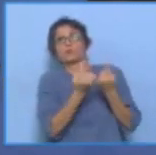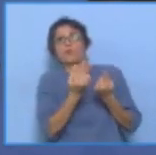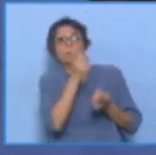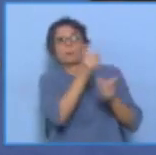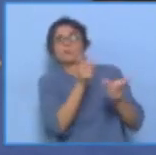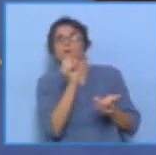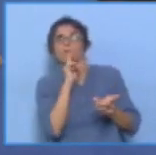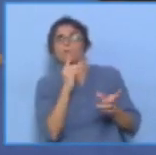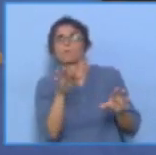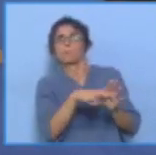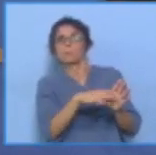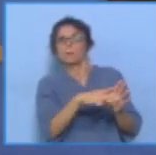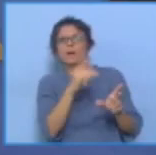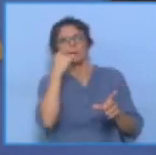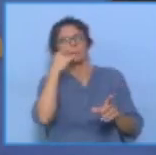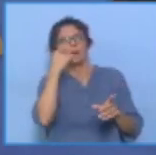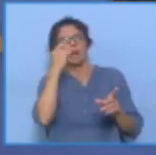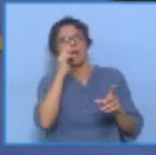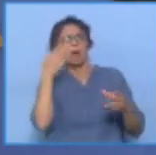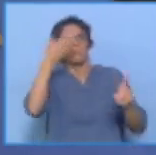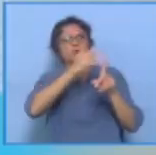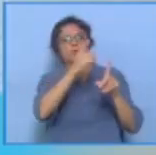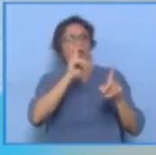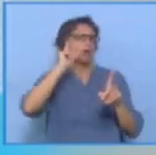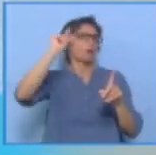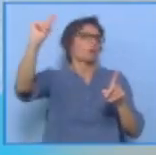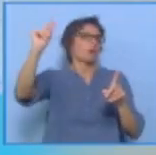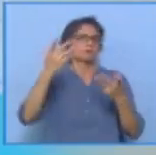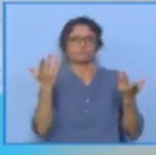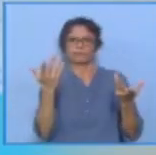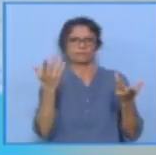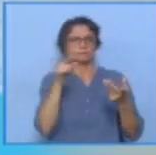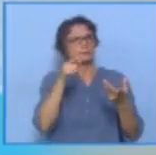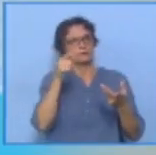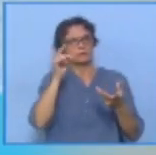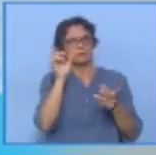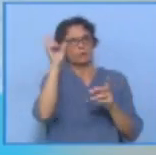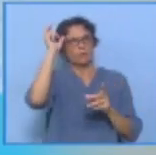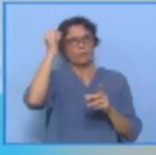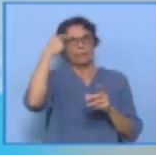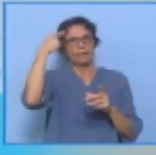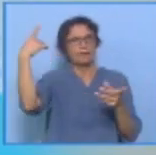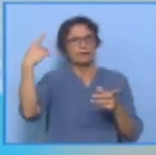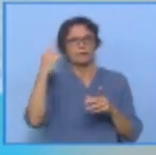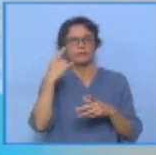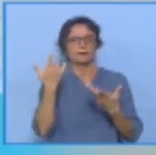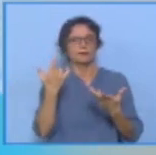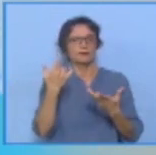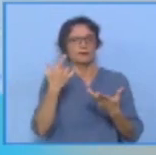sobretudo, implica uma partida para longe. E penso que este mesmo missionário extraordinário vai tentar criar, por parte do Papa Francisco,